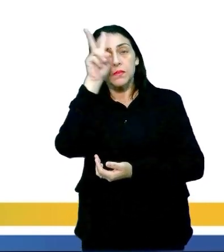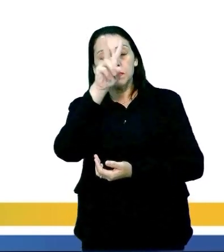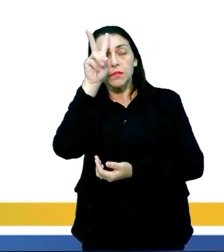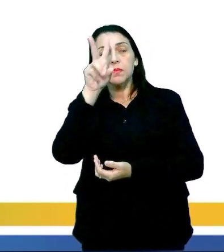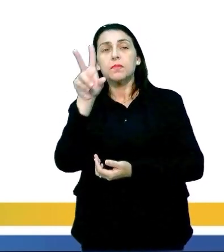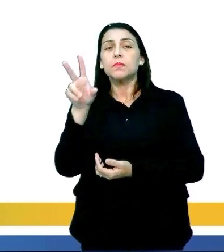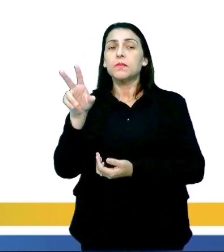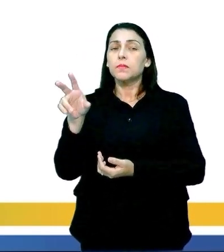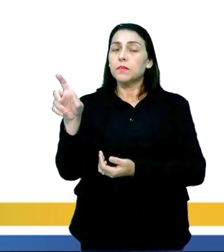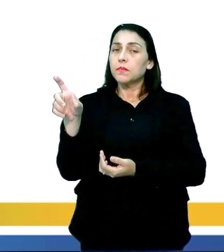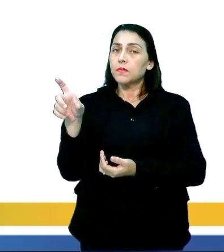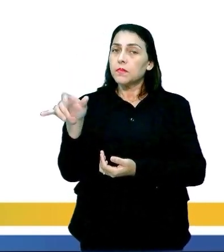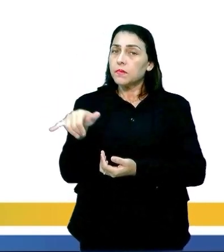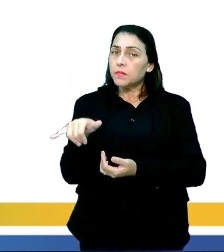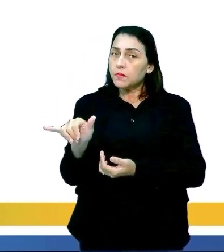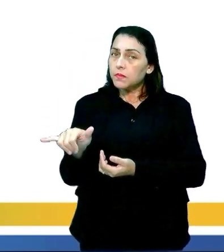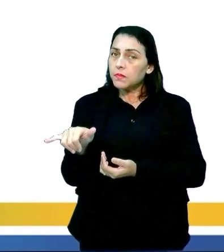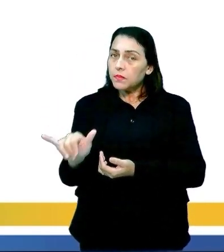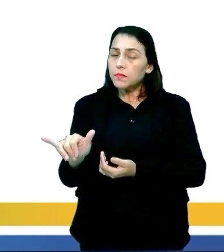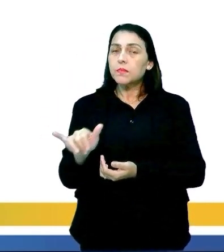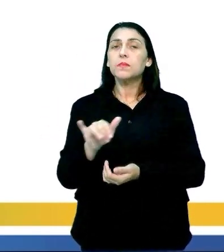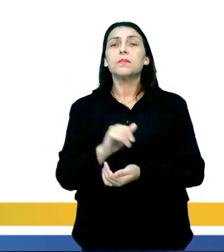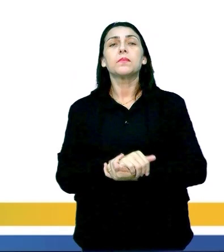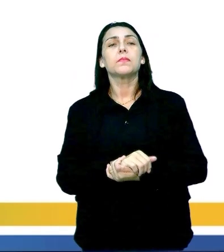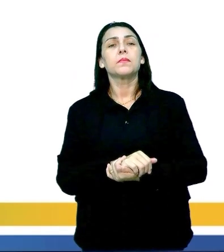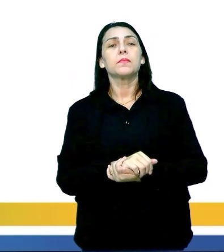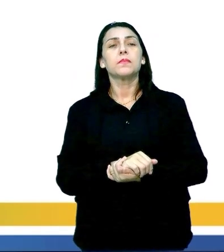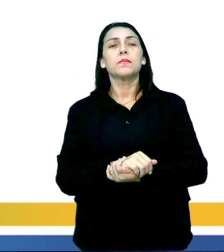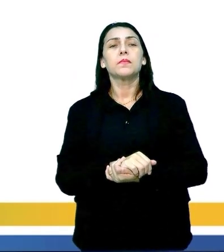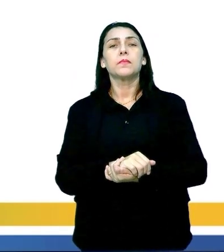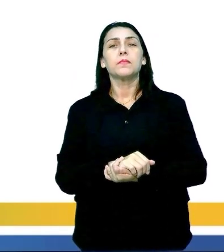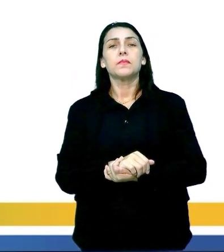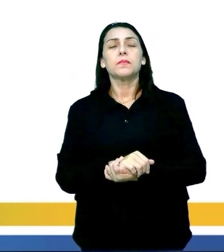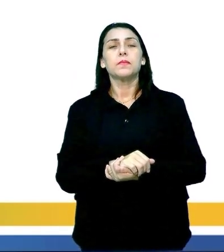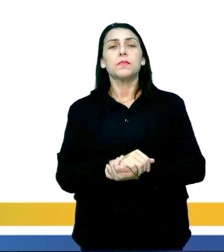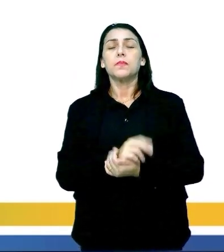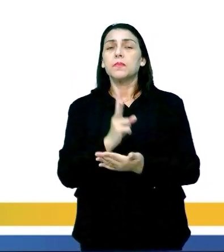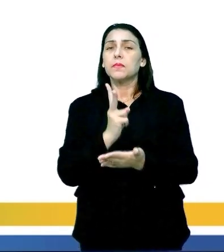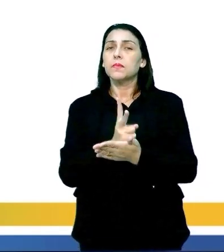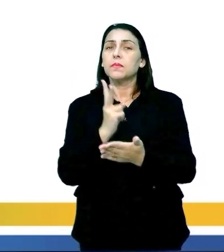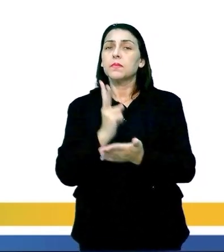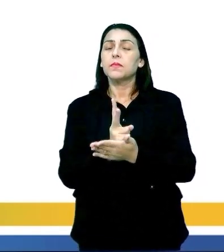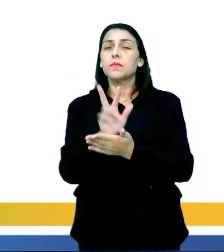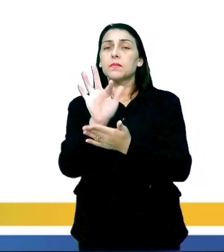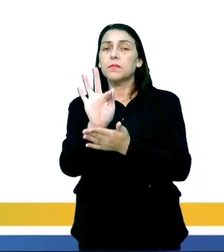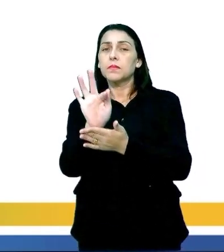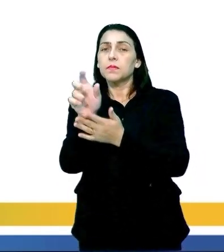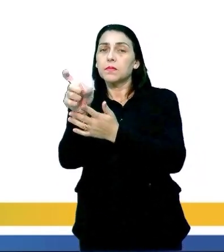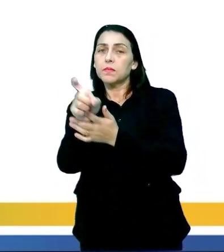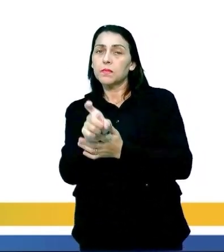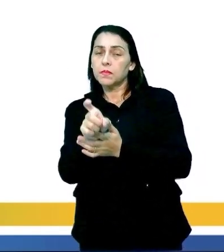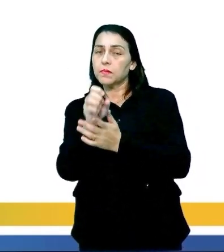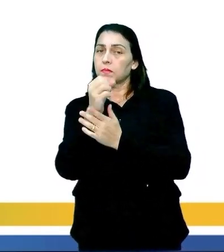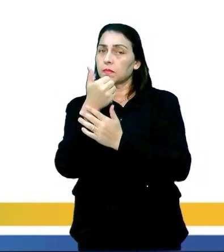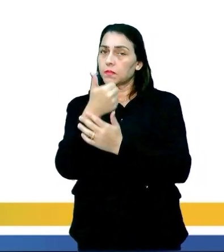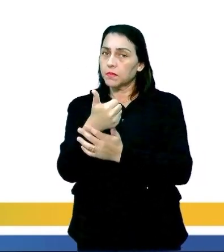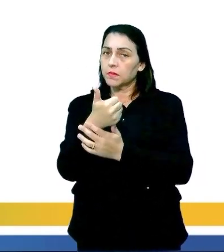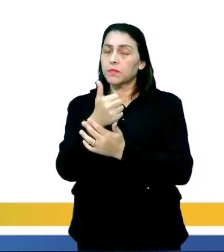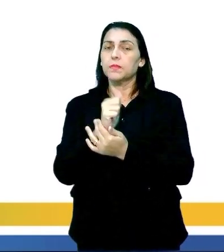esse lembrando que esse Y aí, tá, pessoal, é o mesmo f de x. Tudo